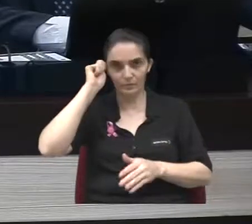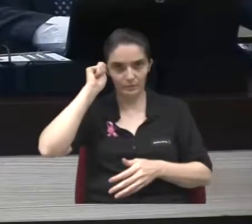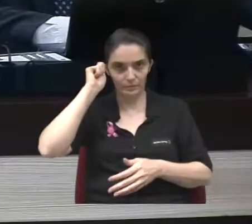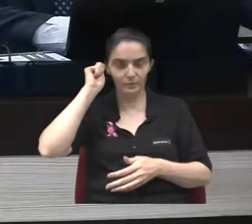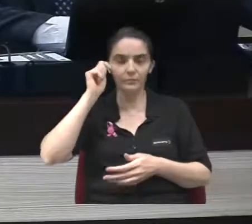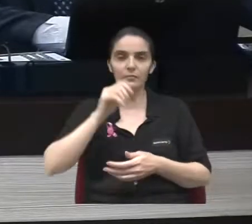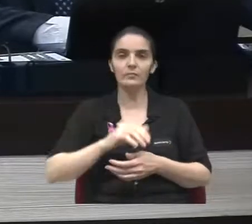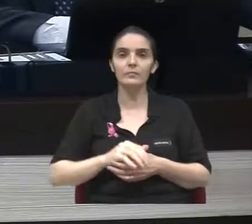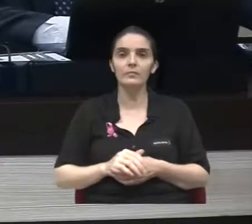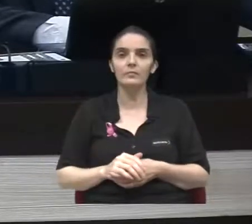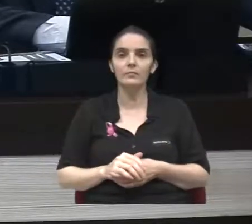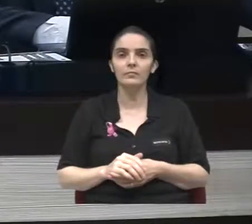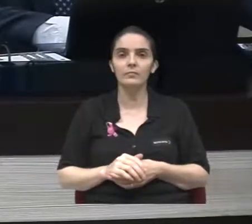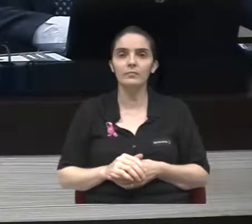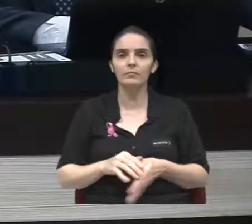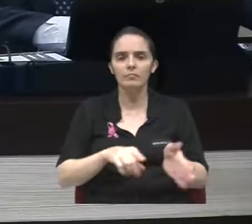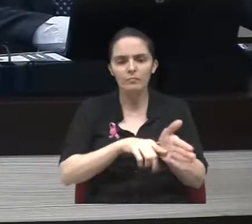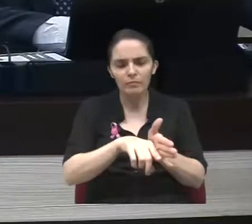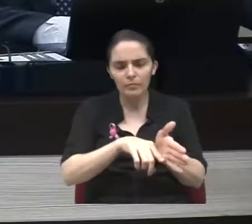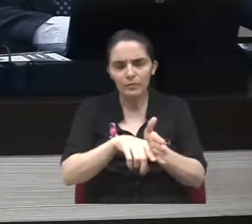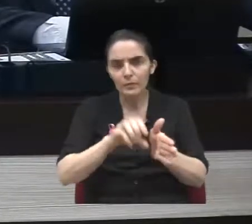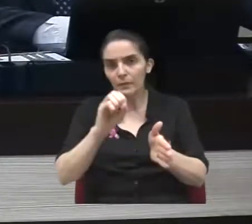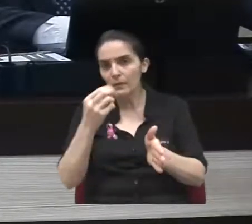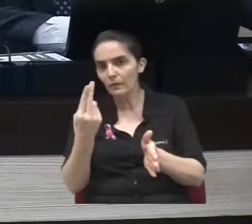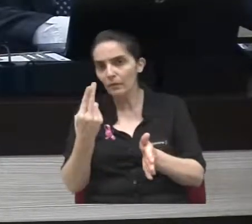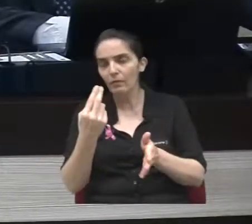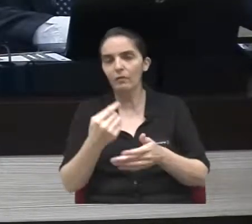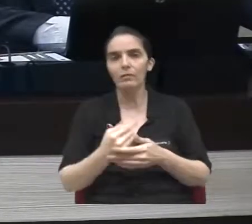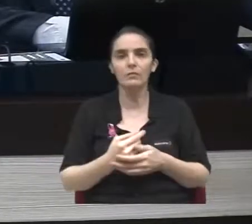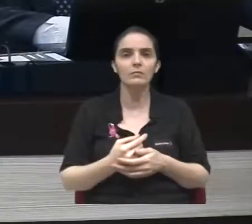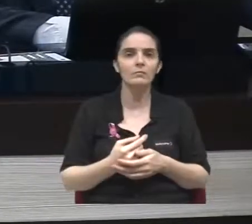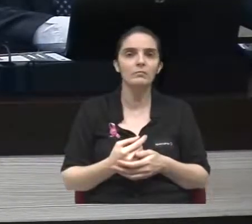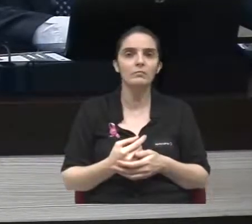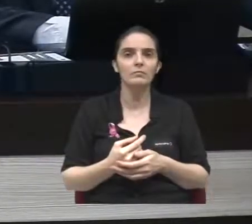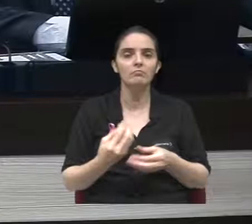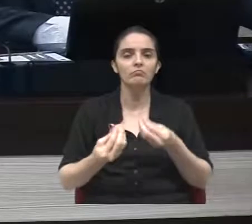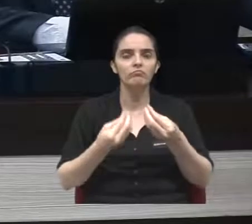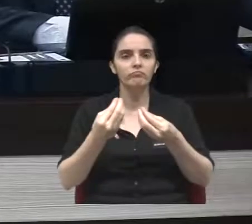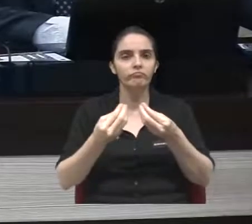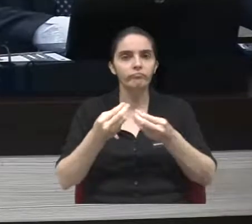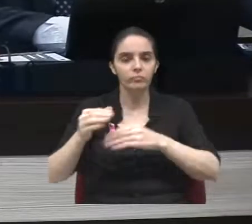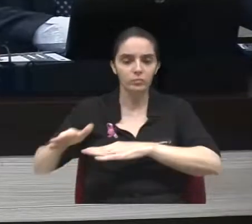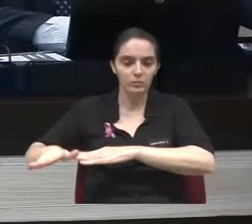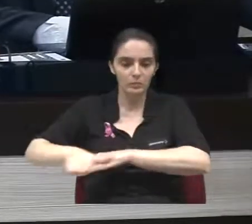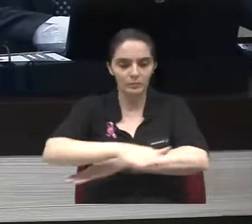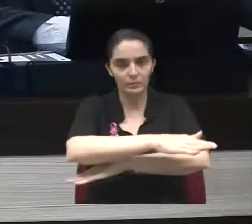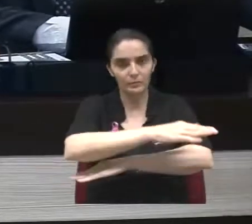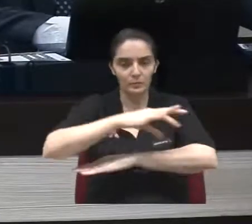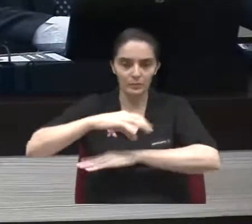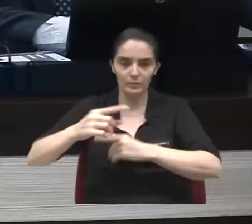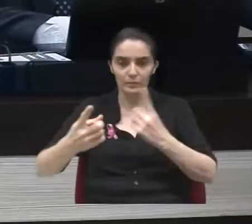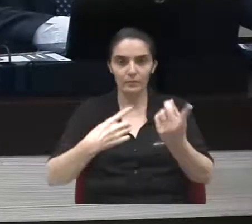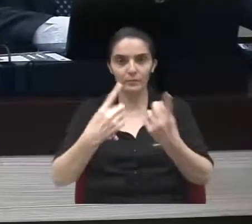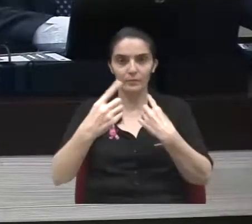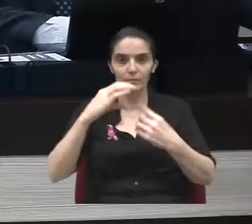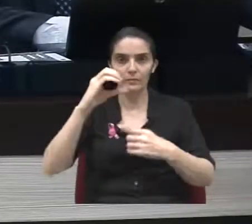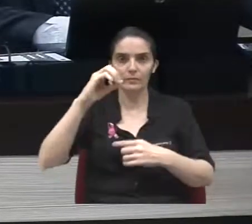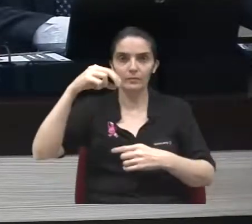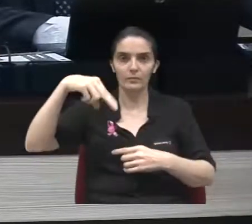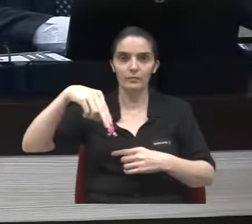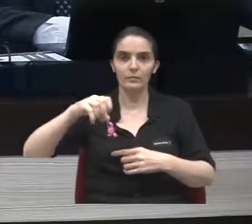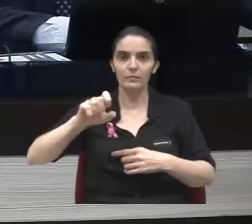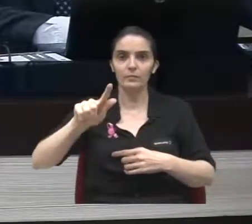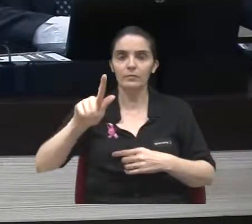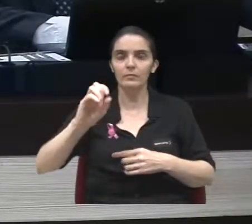sobre estudo ou planejamento de abertura e pavimentação do prolongamento da Avenida Cônego Manuel Alves até